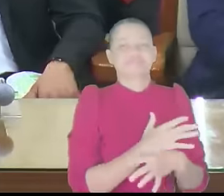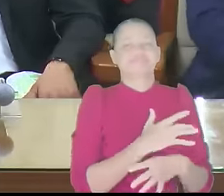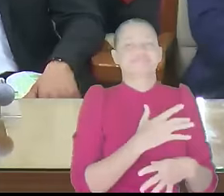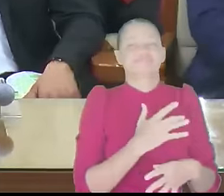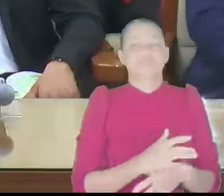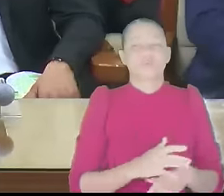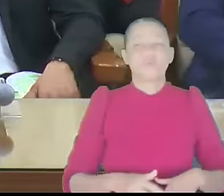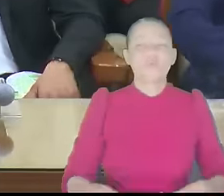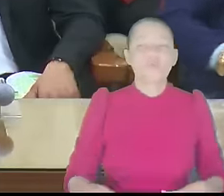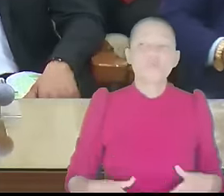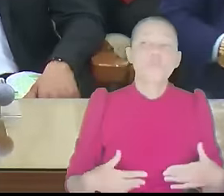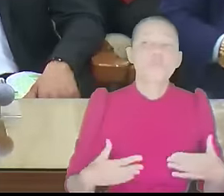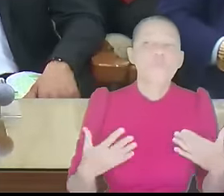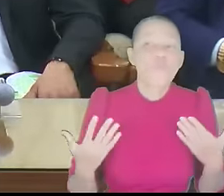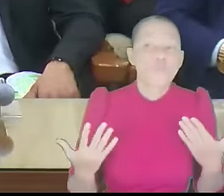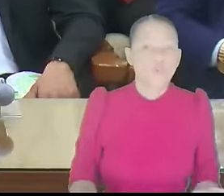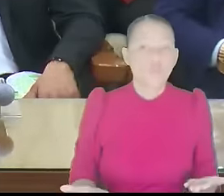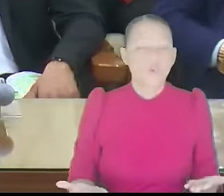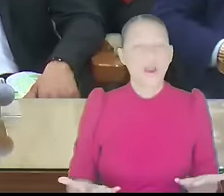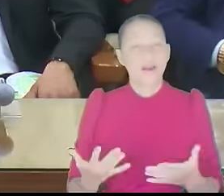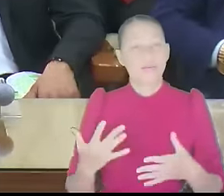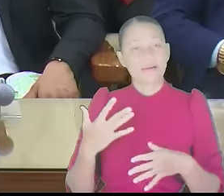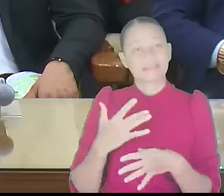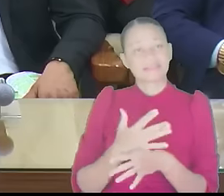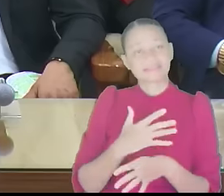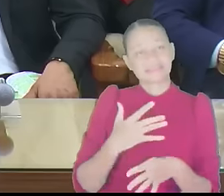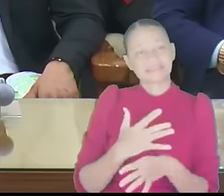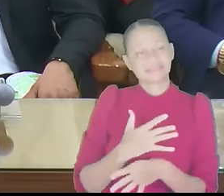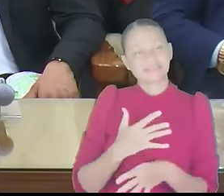Qual a diferença da cidade para o jardim?